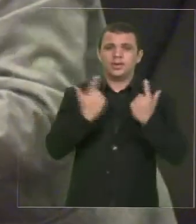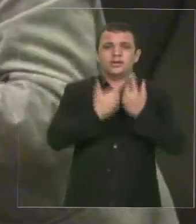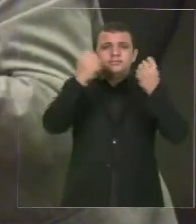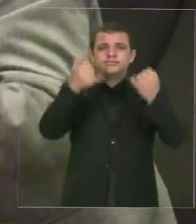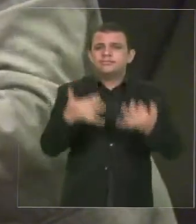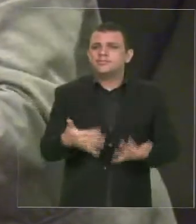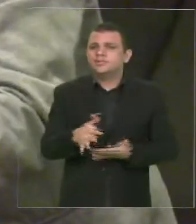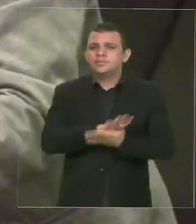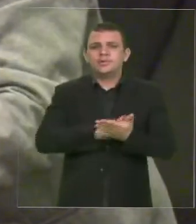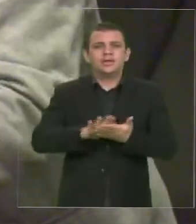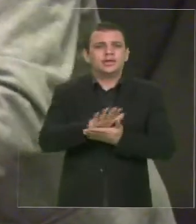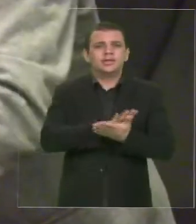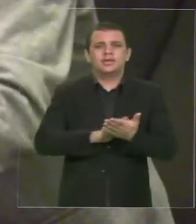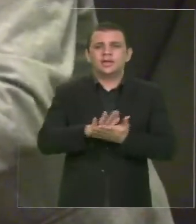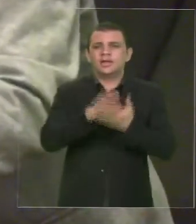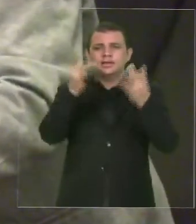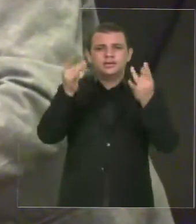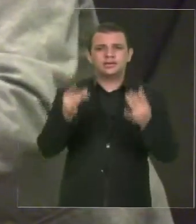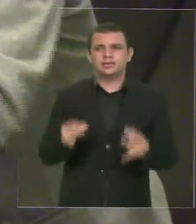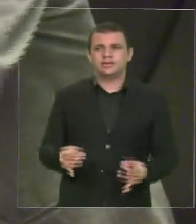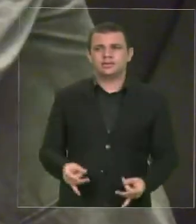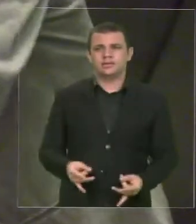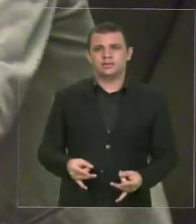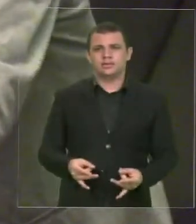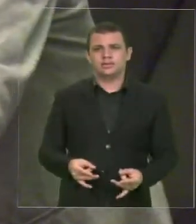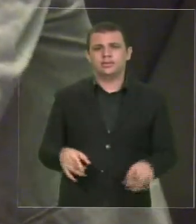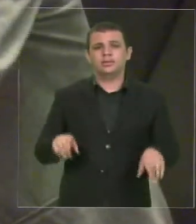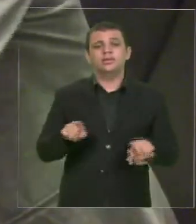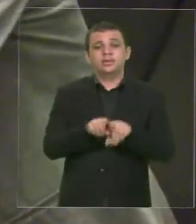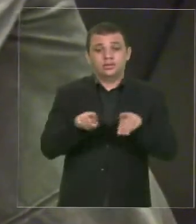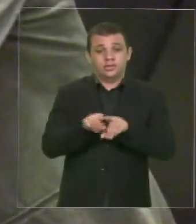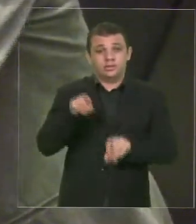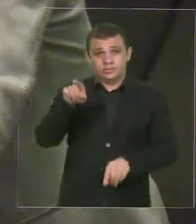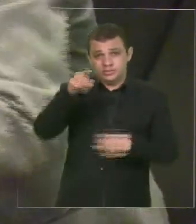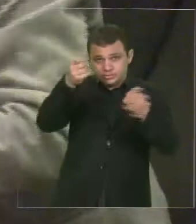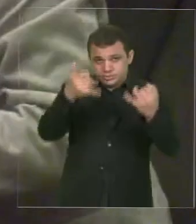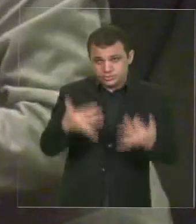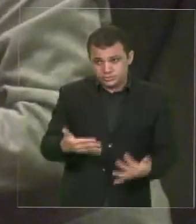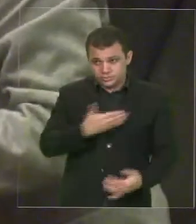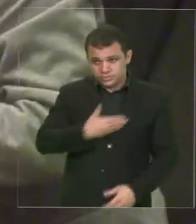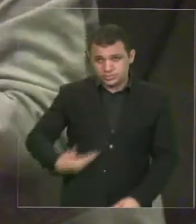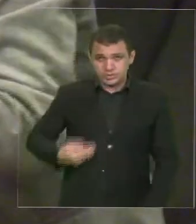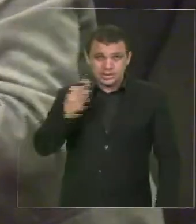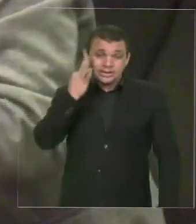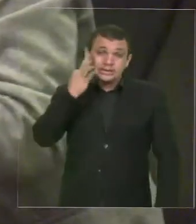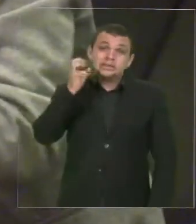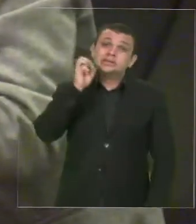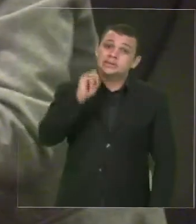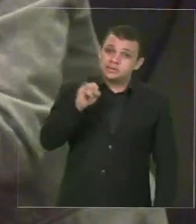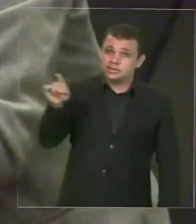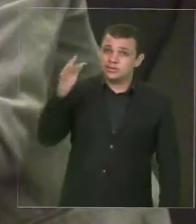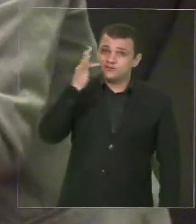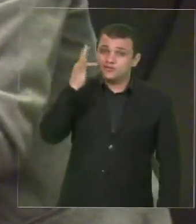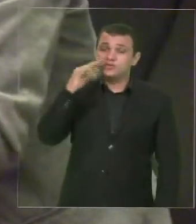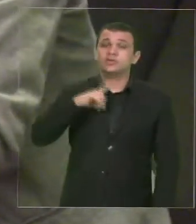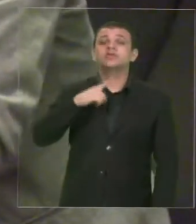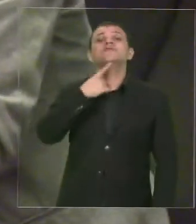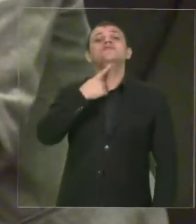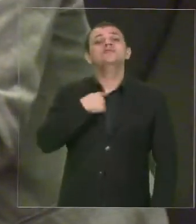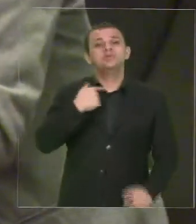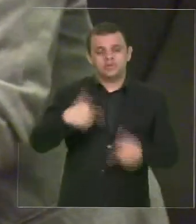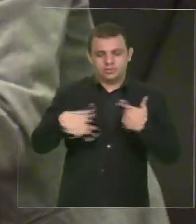E como Vossa Excelência acabou de falar, o governador Flávio Dino, se ele tivesse a vontade de trabalhar pelo Estado do